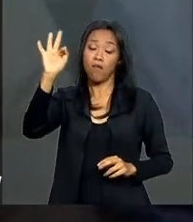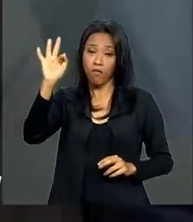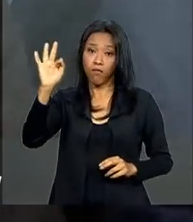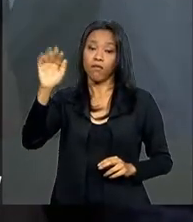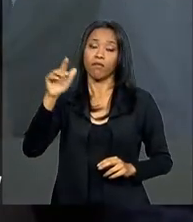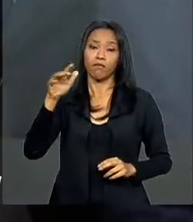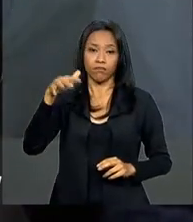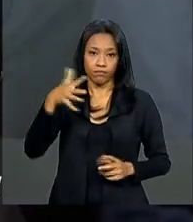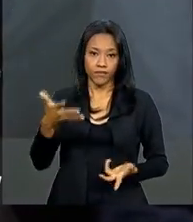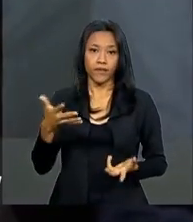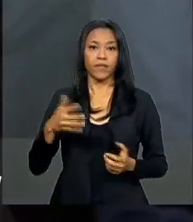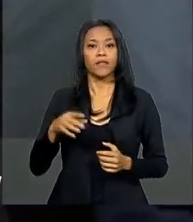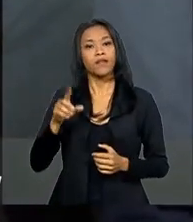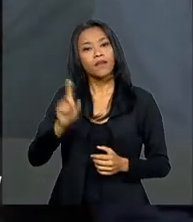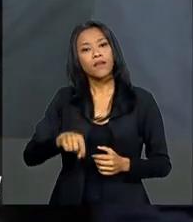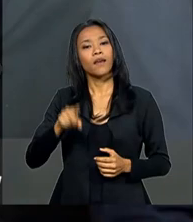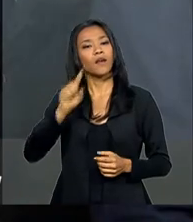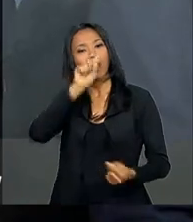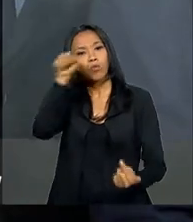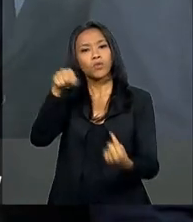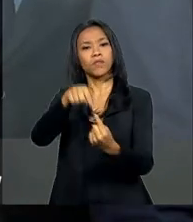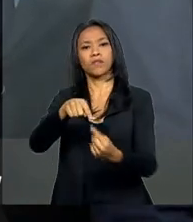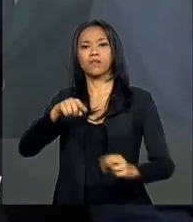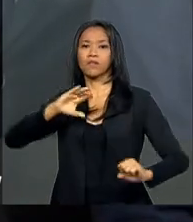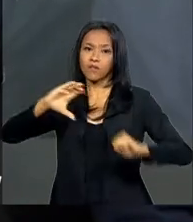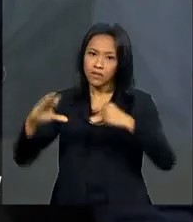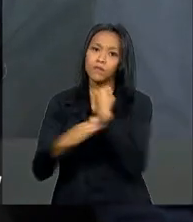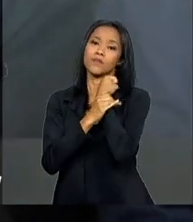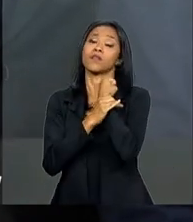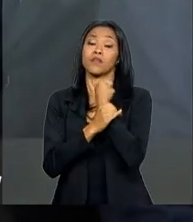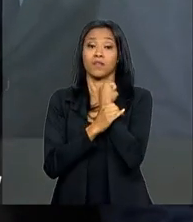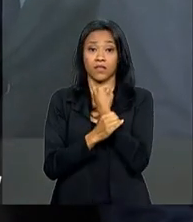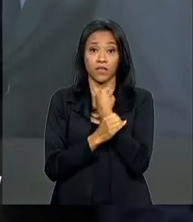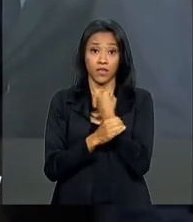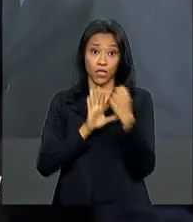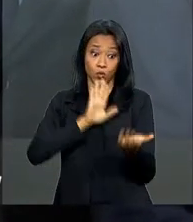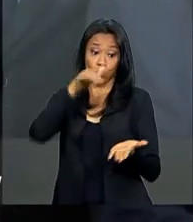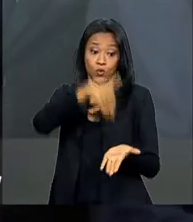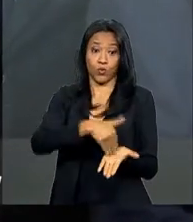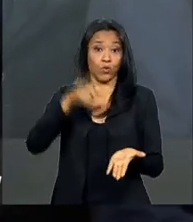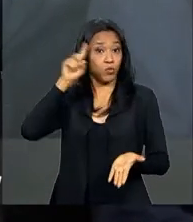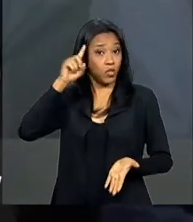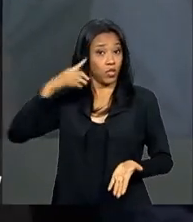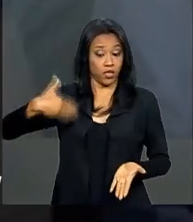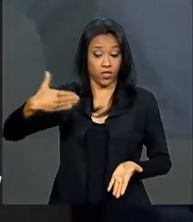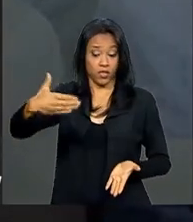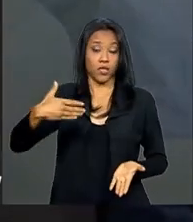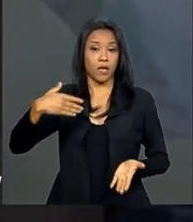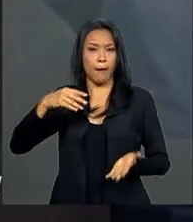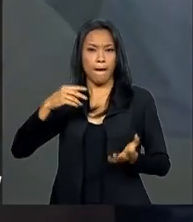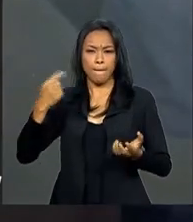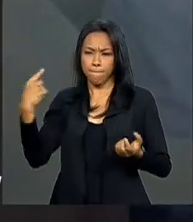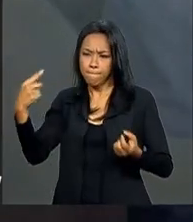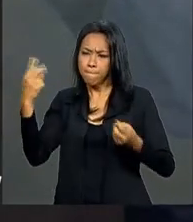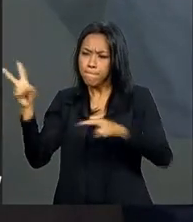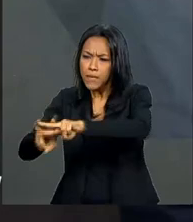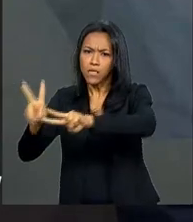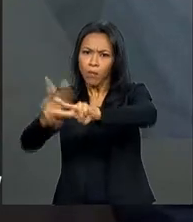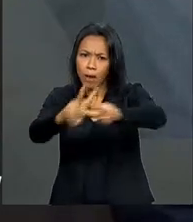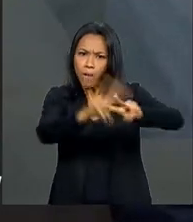Hipotecados à questão da segurança pública. E nos últimos dias, o número de prisões